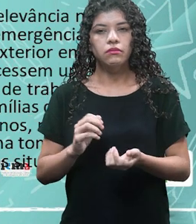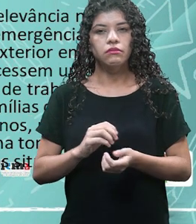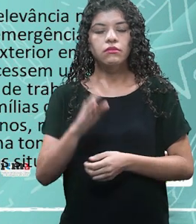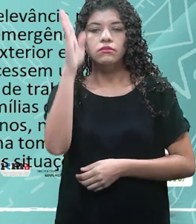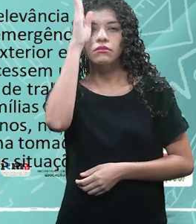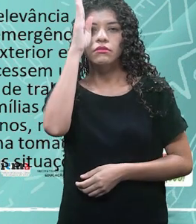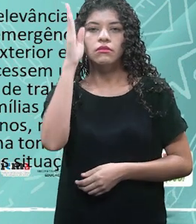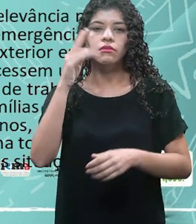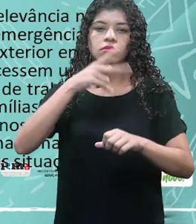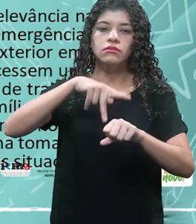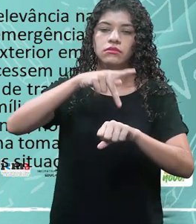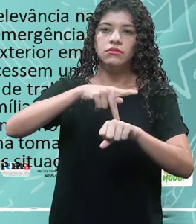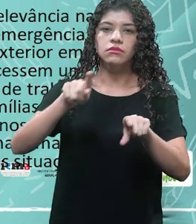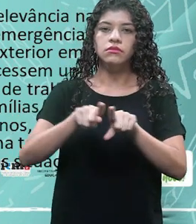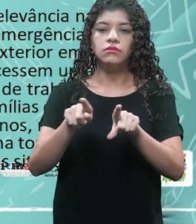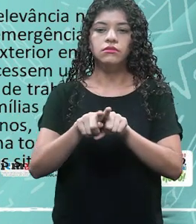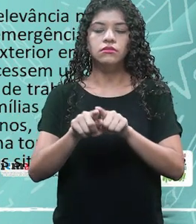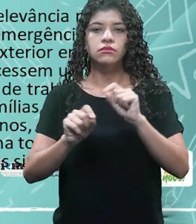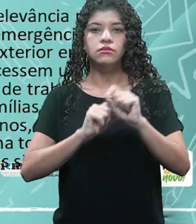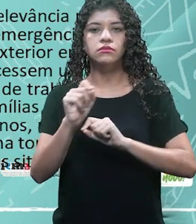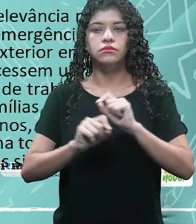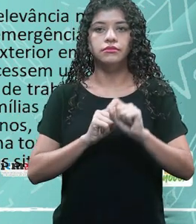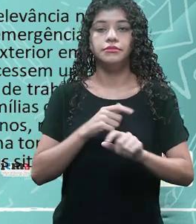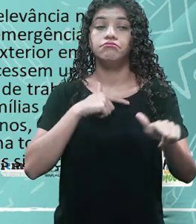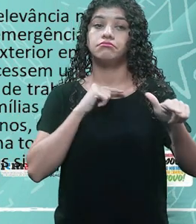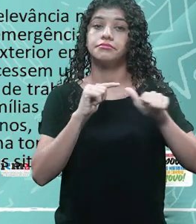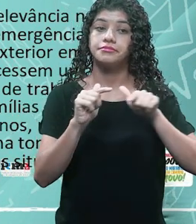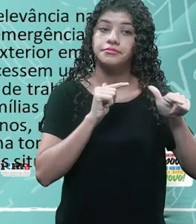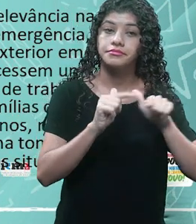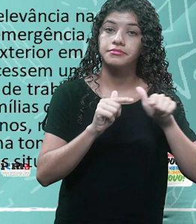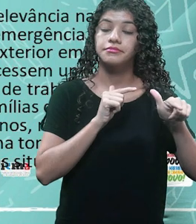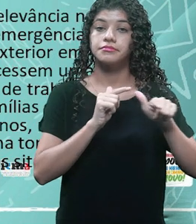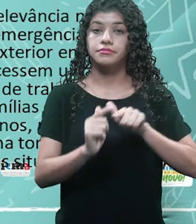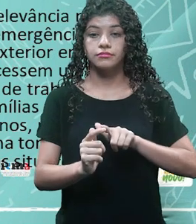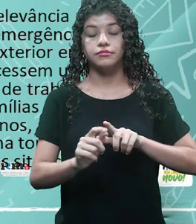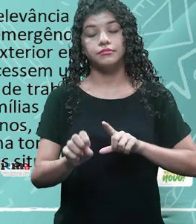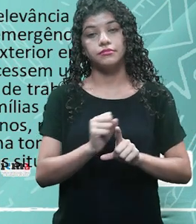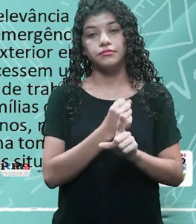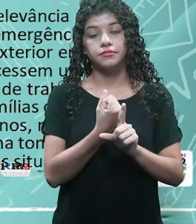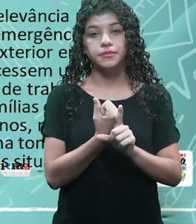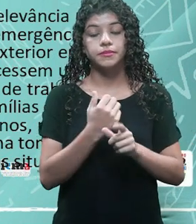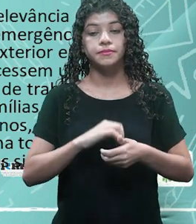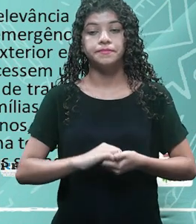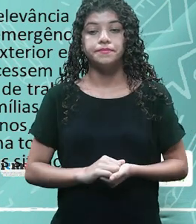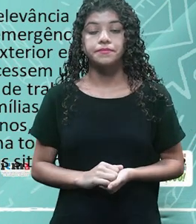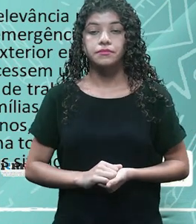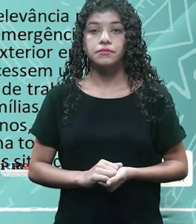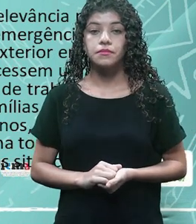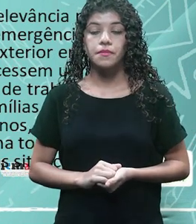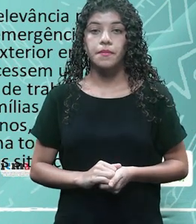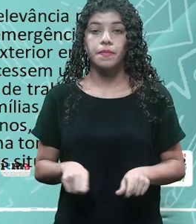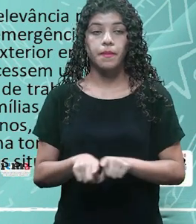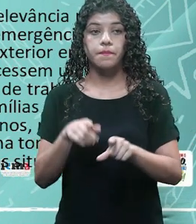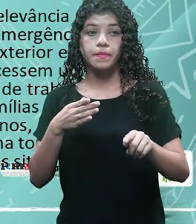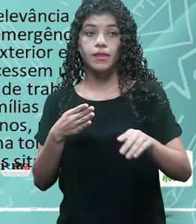país como por exemplo aspectos relacionados à obtenção de trabalho e a cobertura de previdência social a entrada irregular de